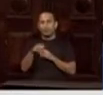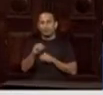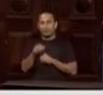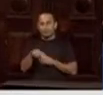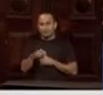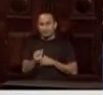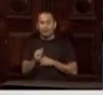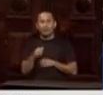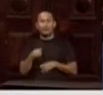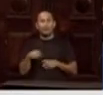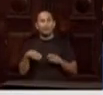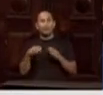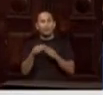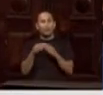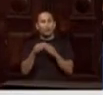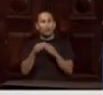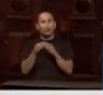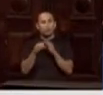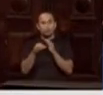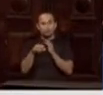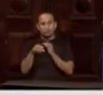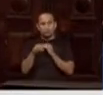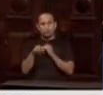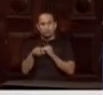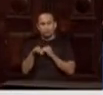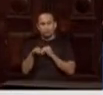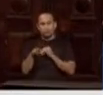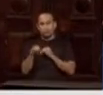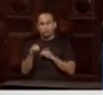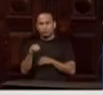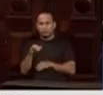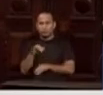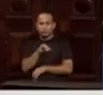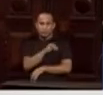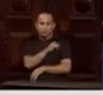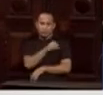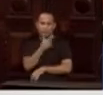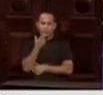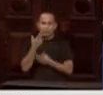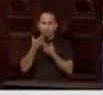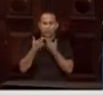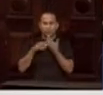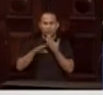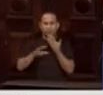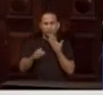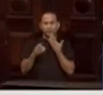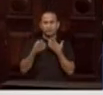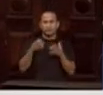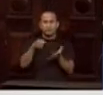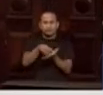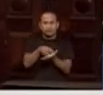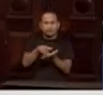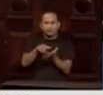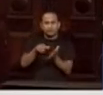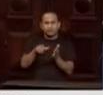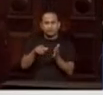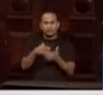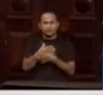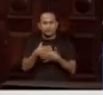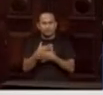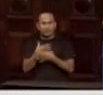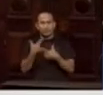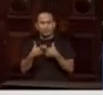mora na zona oeste do Rio de Janeiro, que mora nas áreas mais distantes do centro da cidade, porque o bilhete